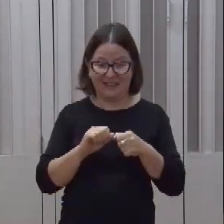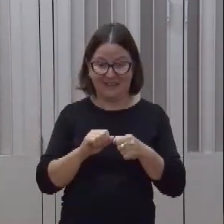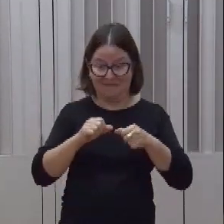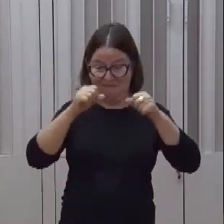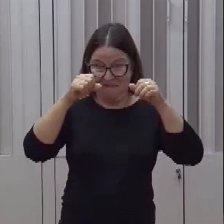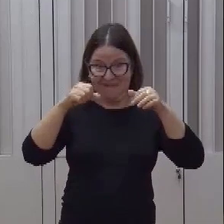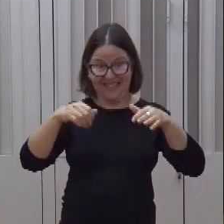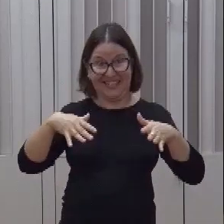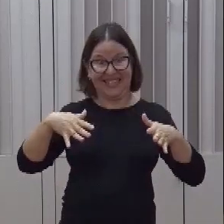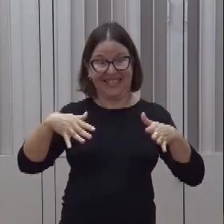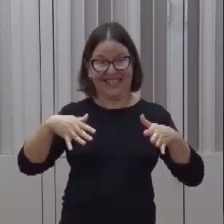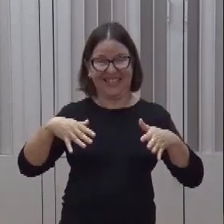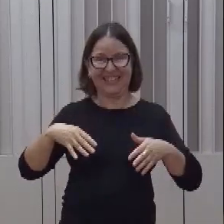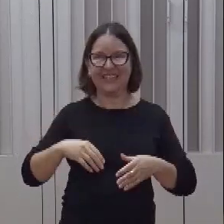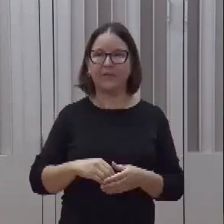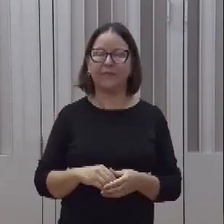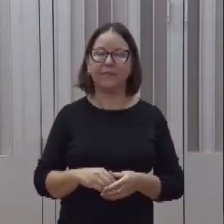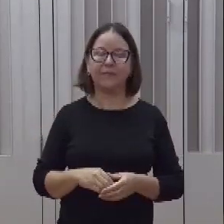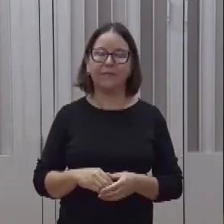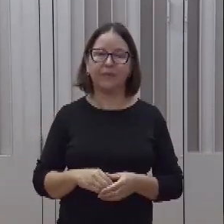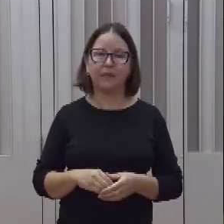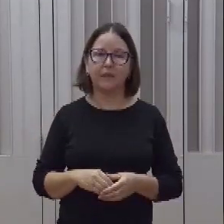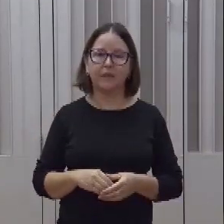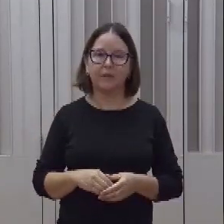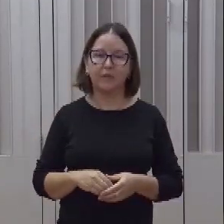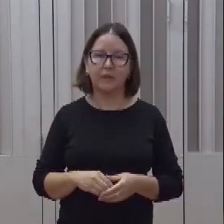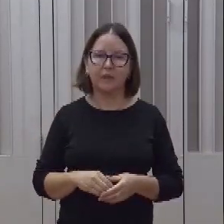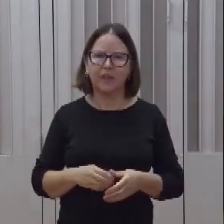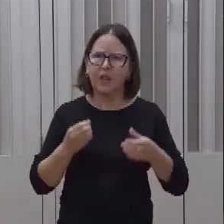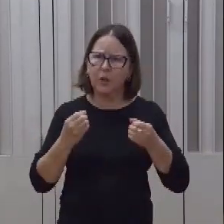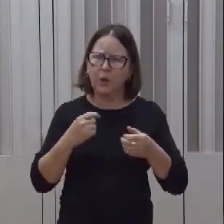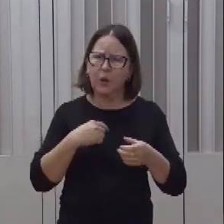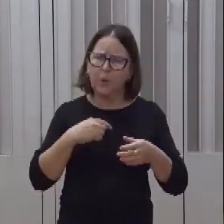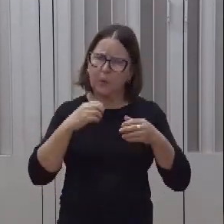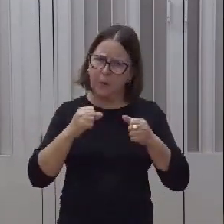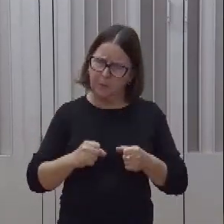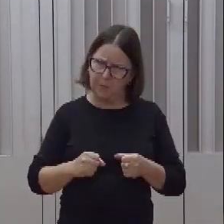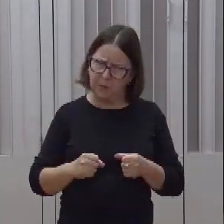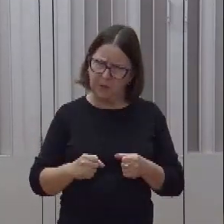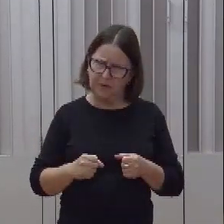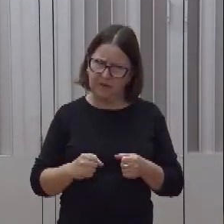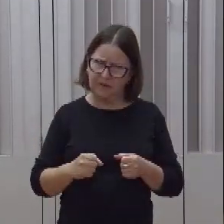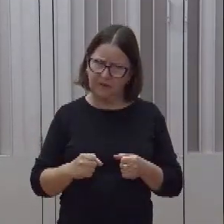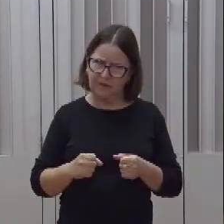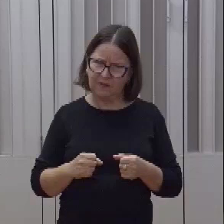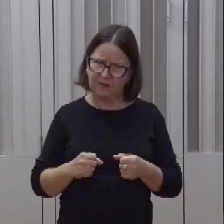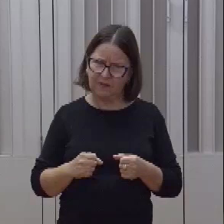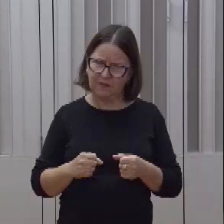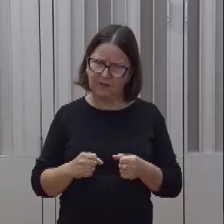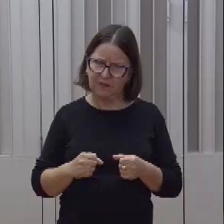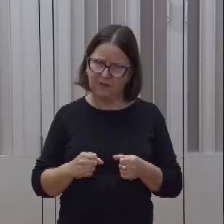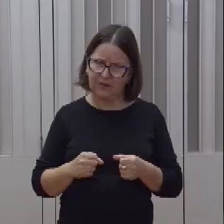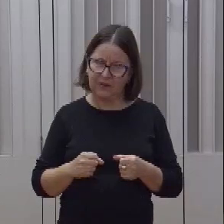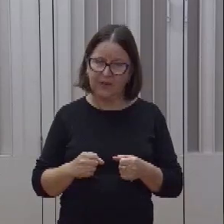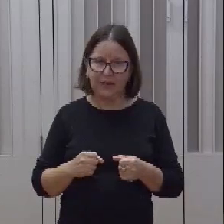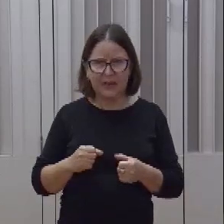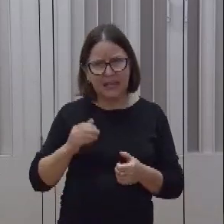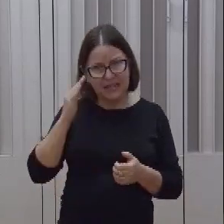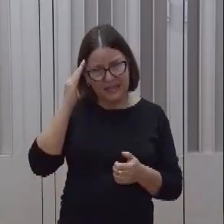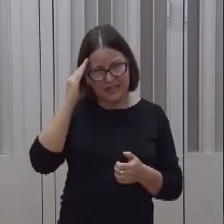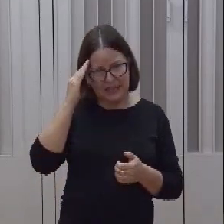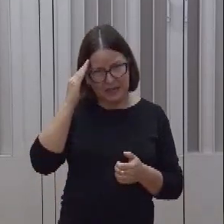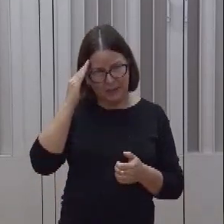Agora, e como eu posso afirmar e confirmar que eu estou em Cristo?